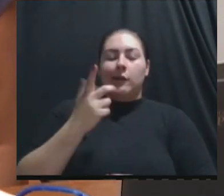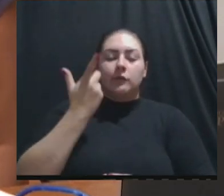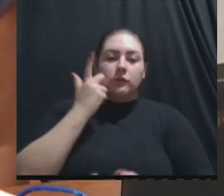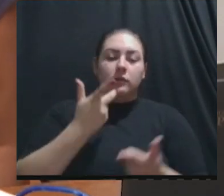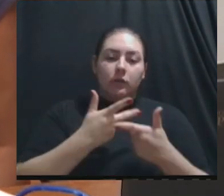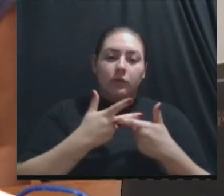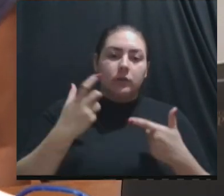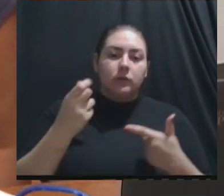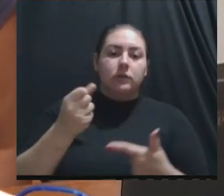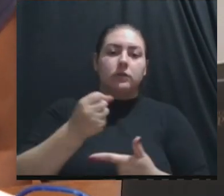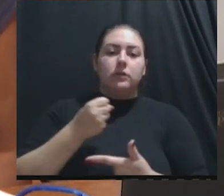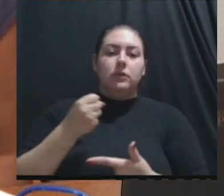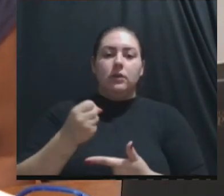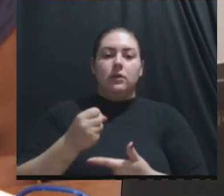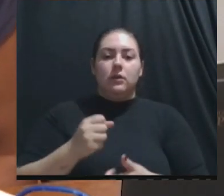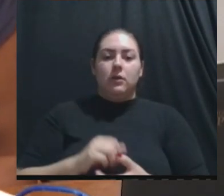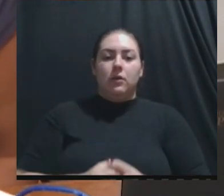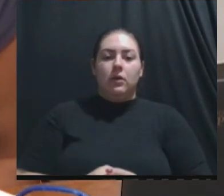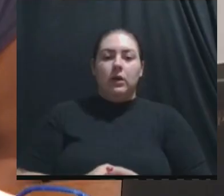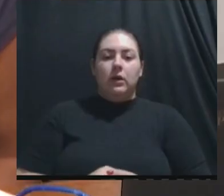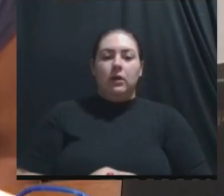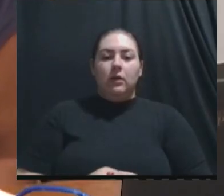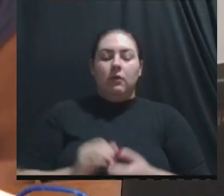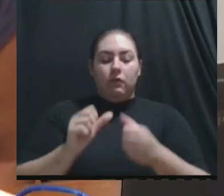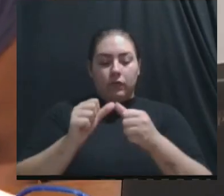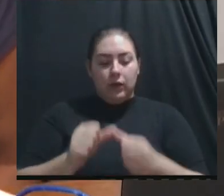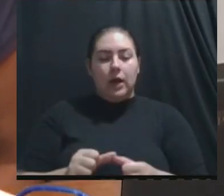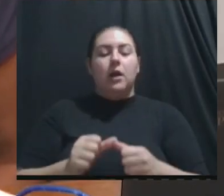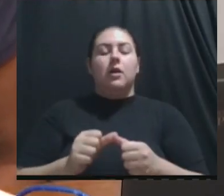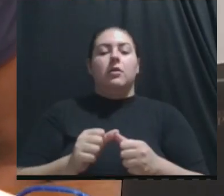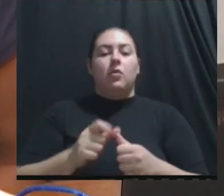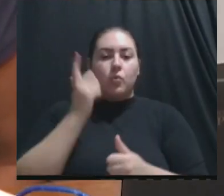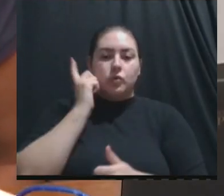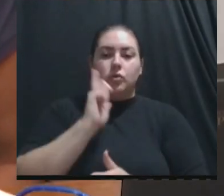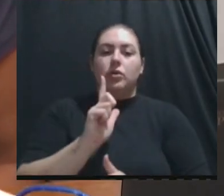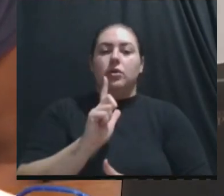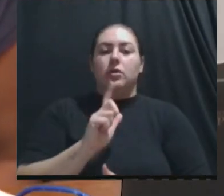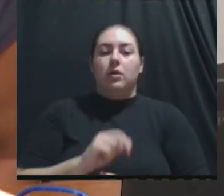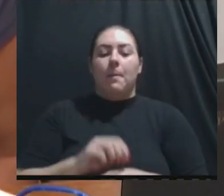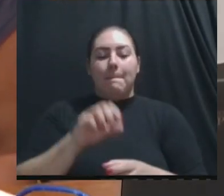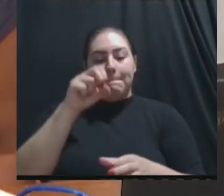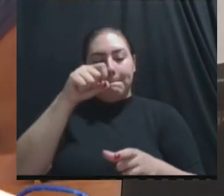estar, conquistar, plantar, cultivar.